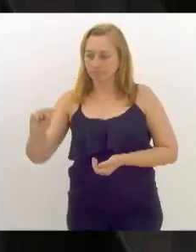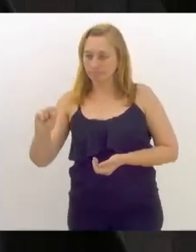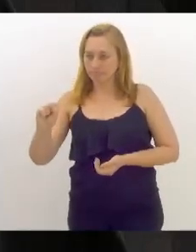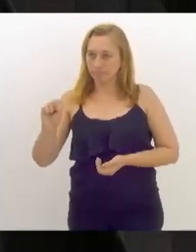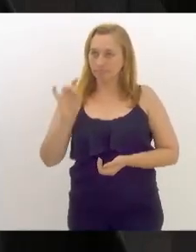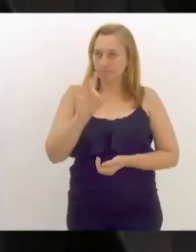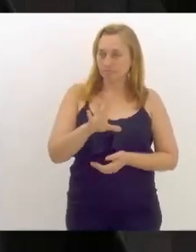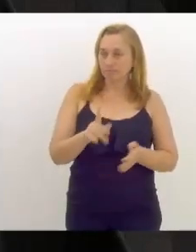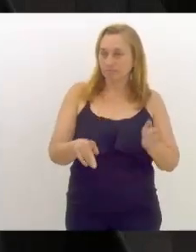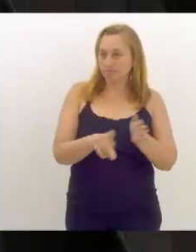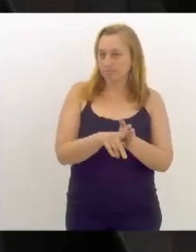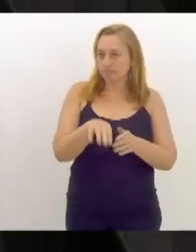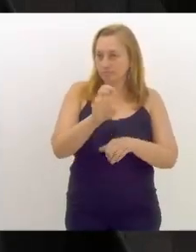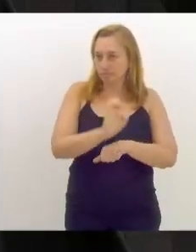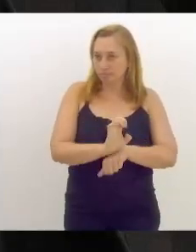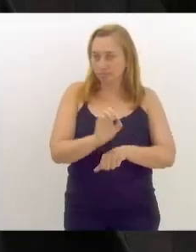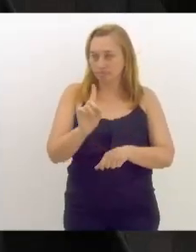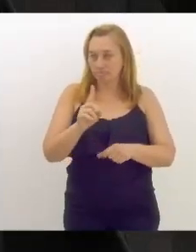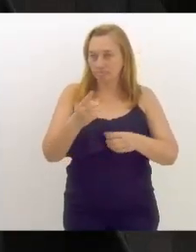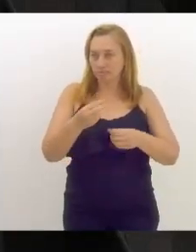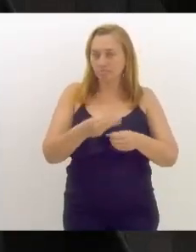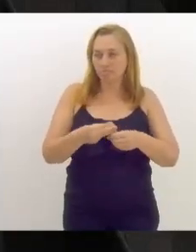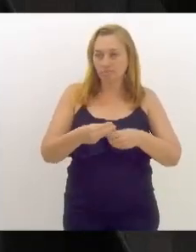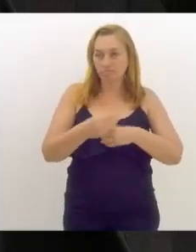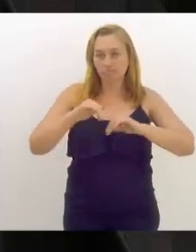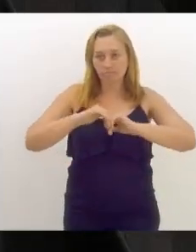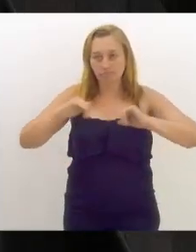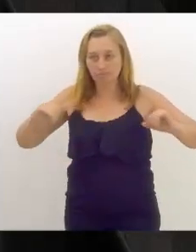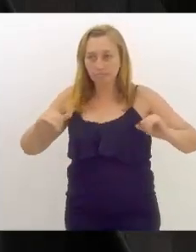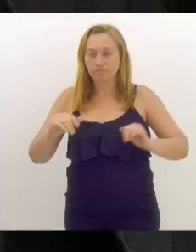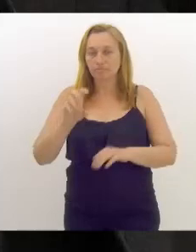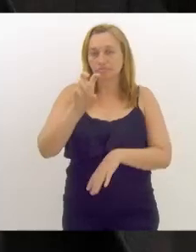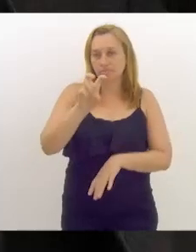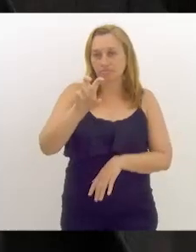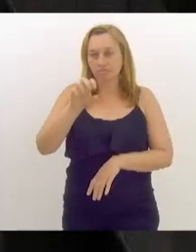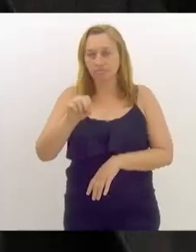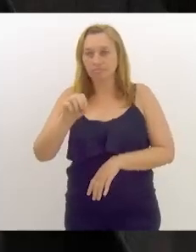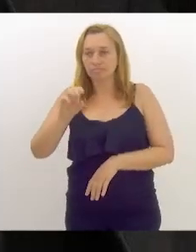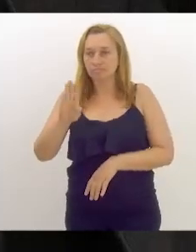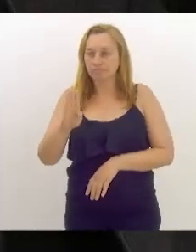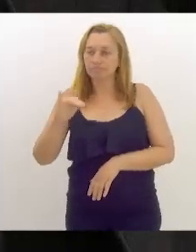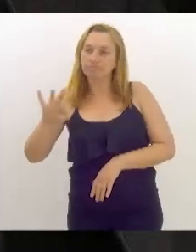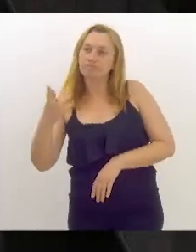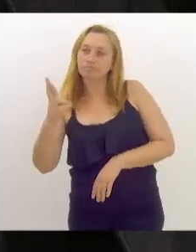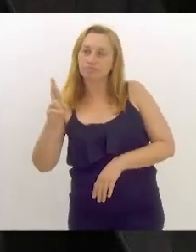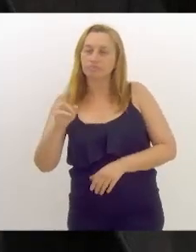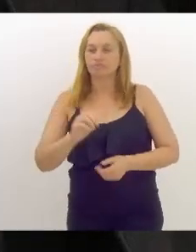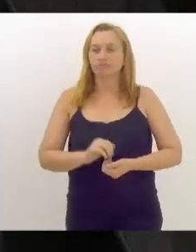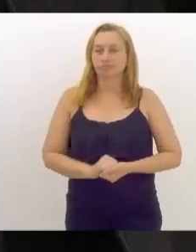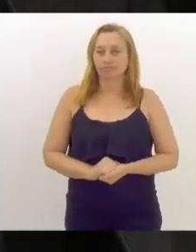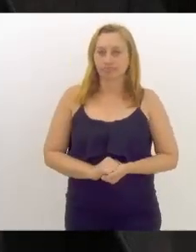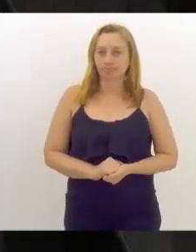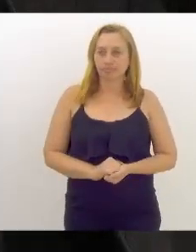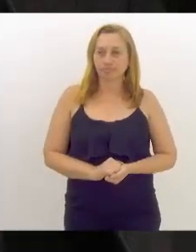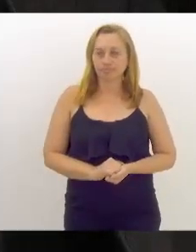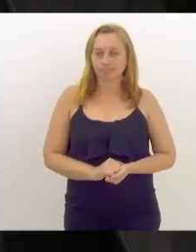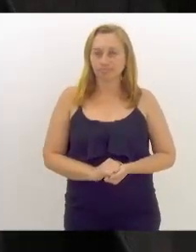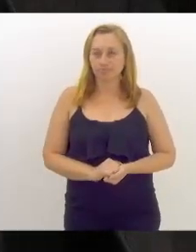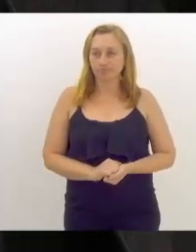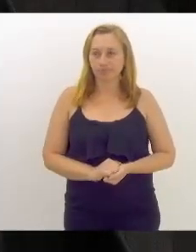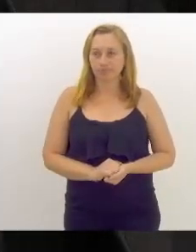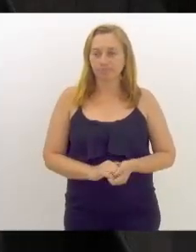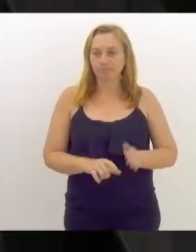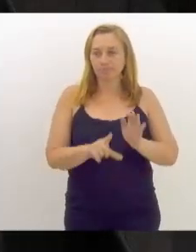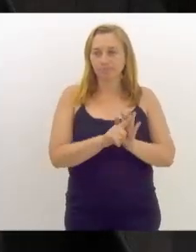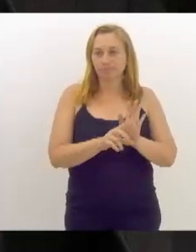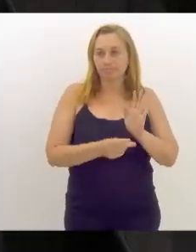do Estado, sem os municípios, era de 50 bilhões de reais. Da LDO